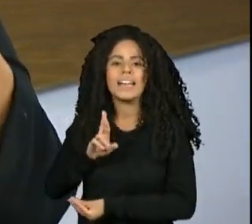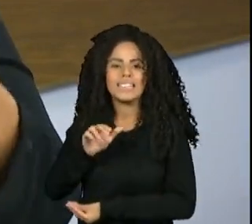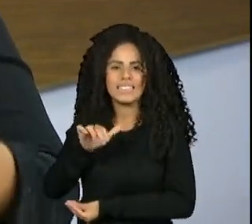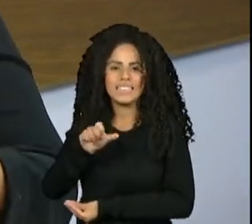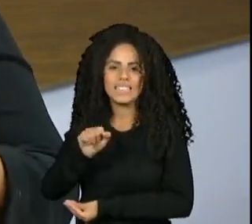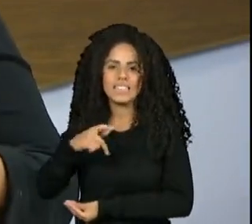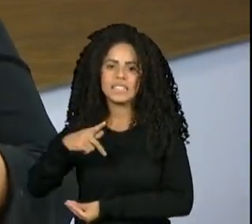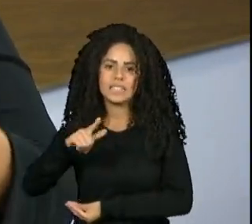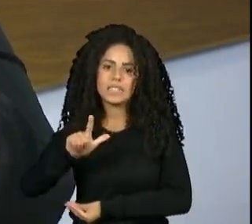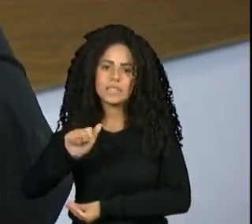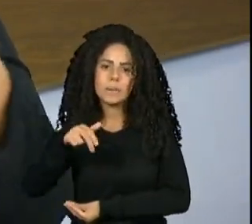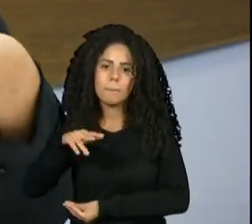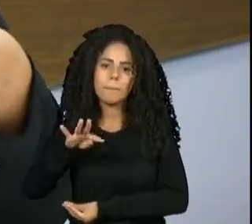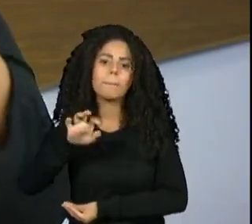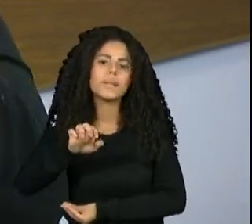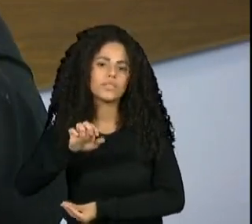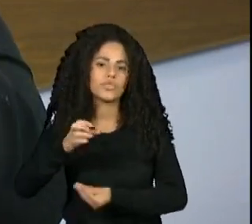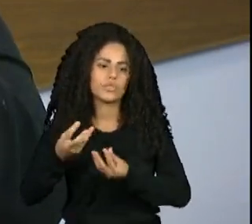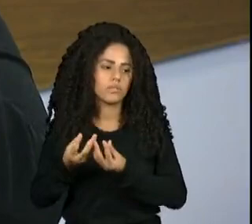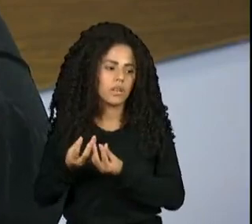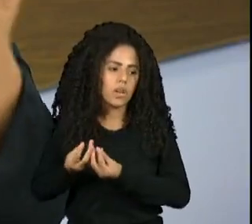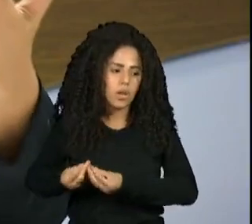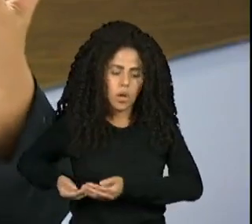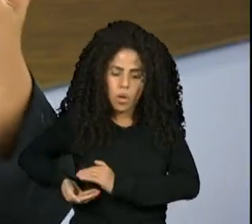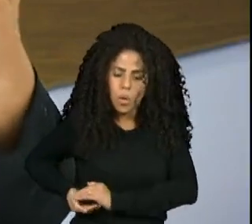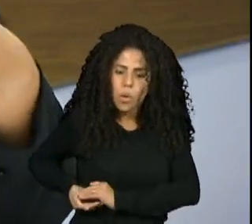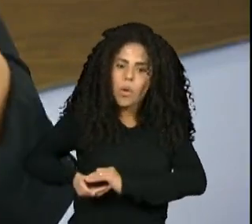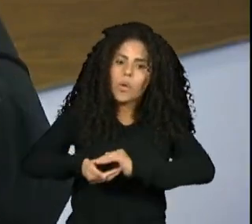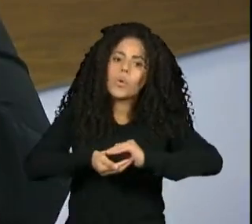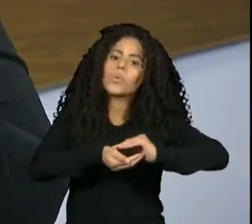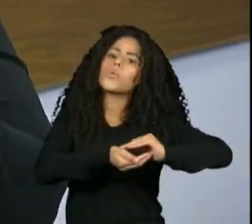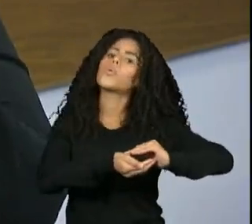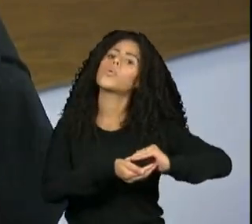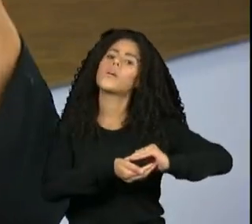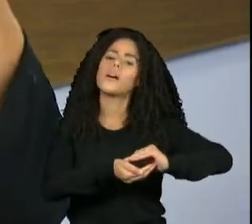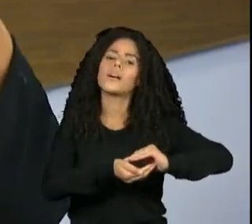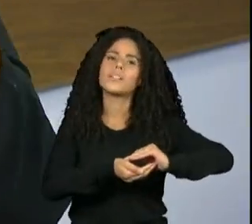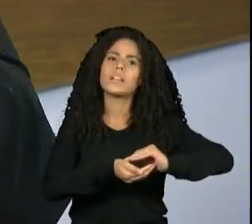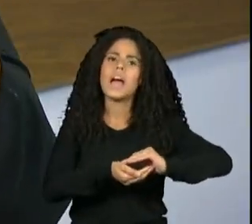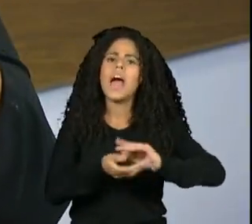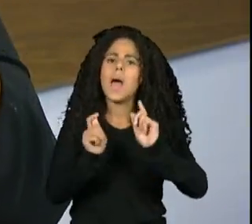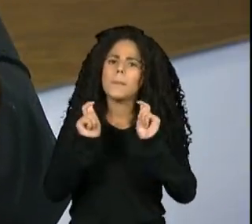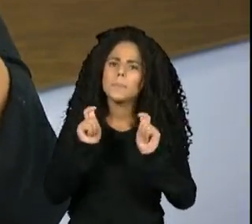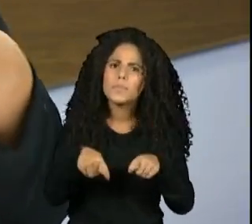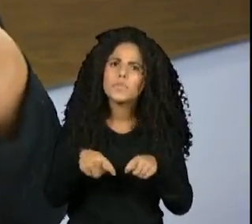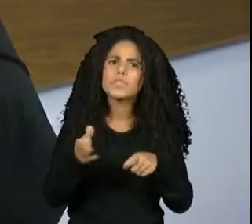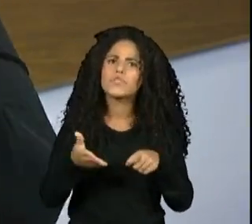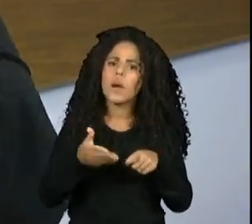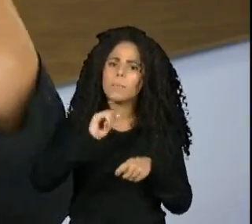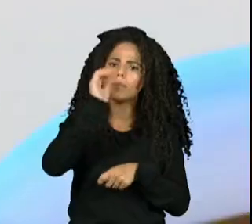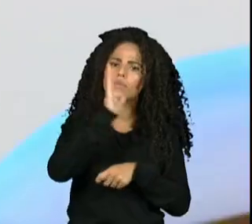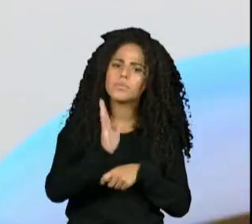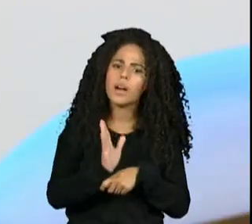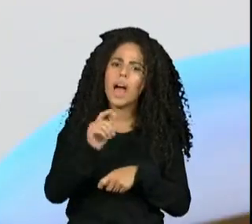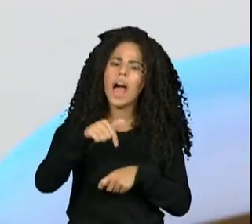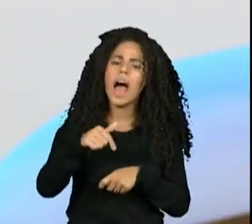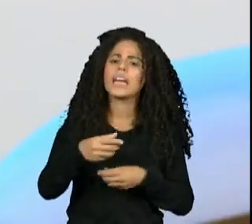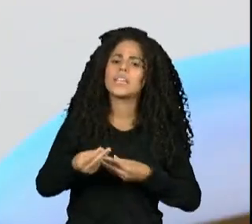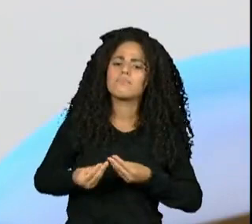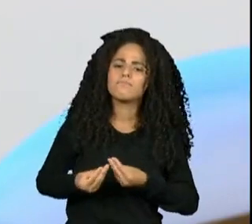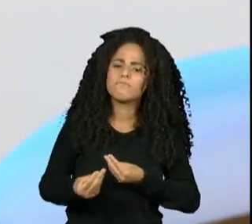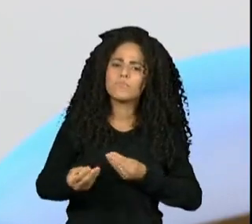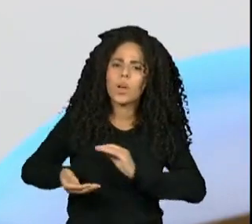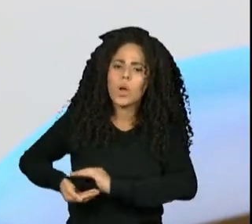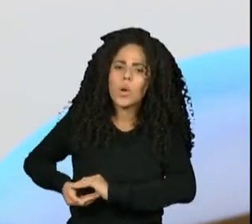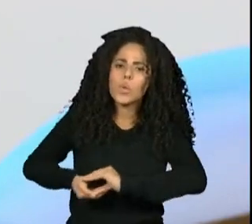em pacientes humanos. Essa iniciativa ela pode mudar completamente o modo de como os transplantes são feitos hoje no Brasil, especialmente quando a gente fala aí